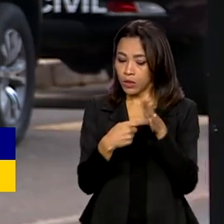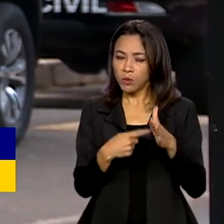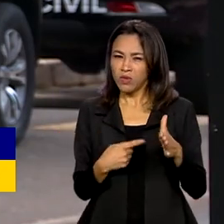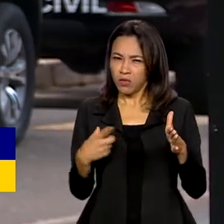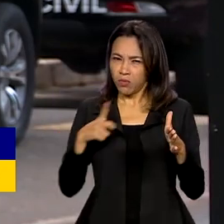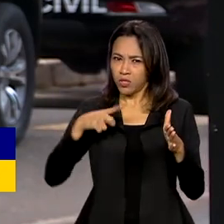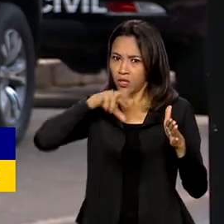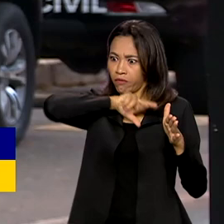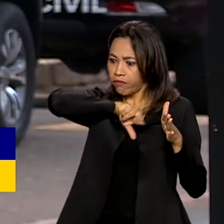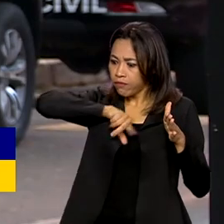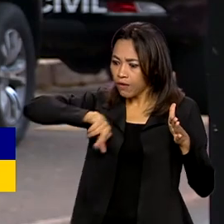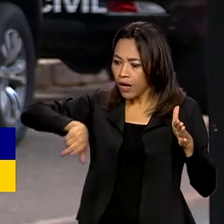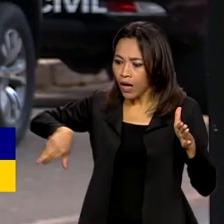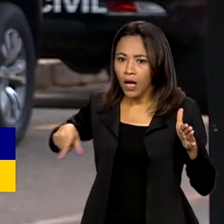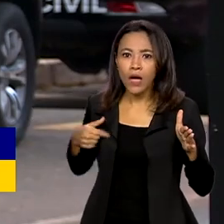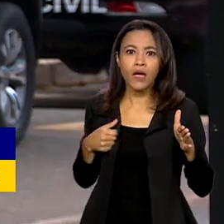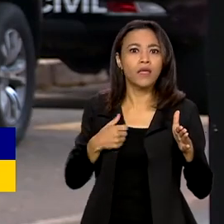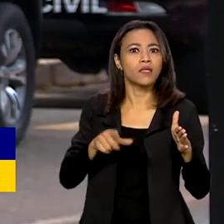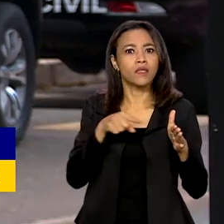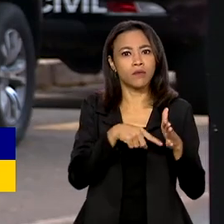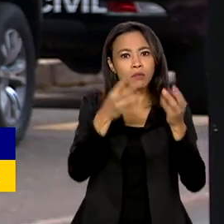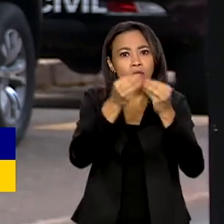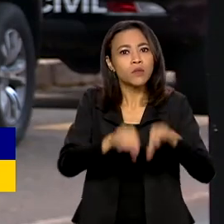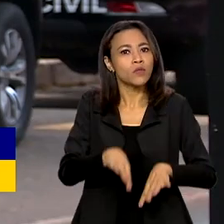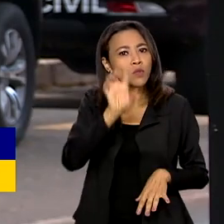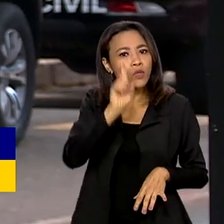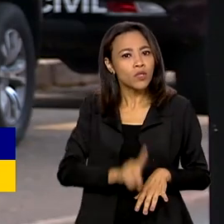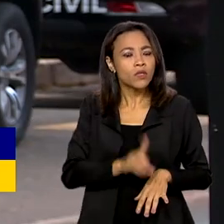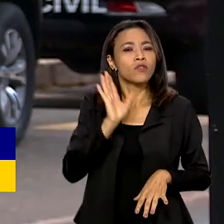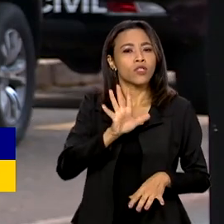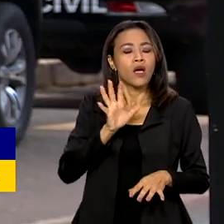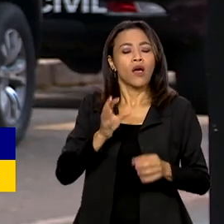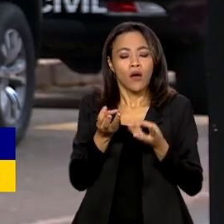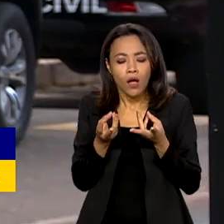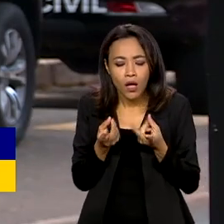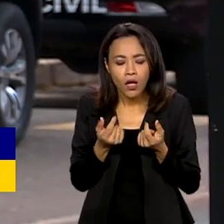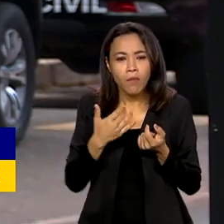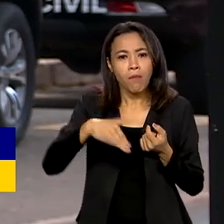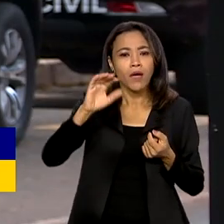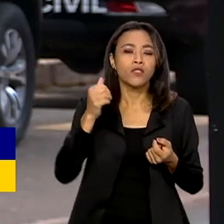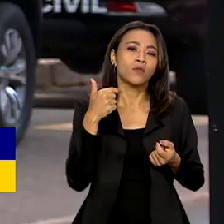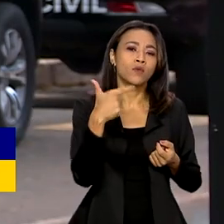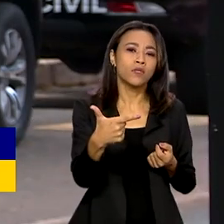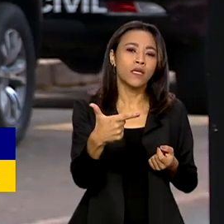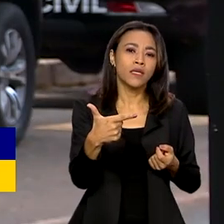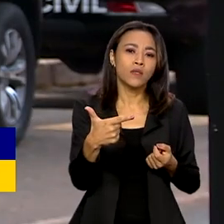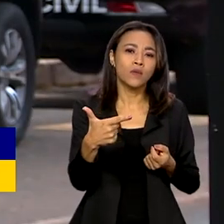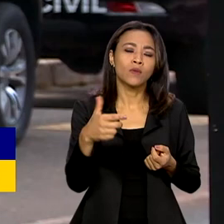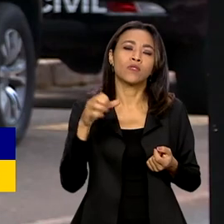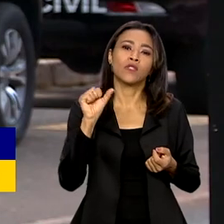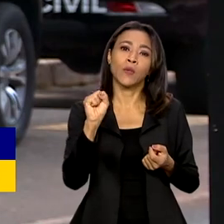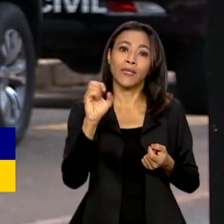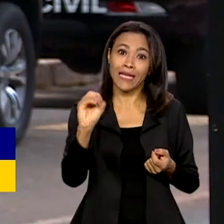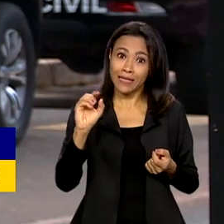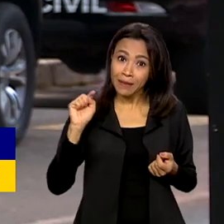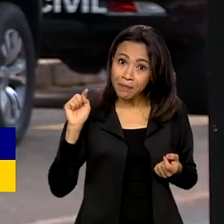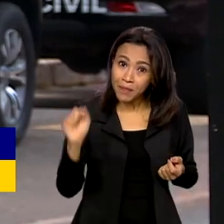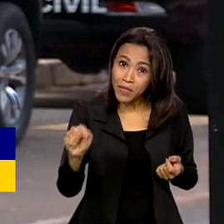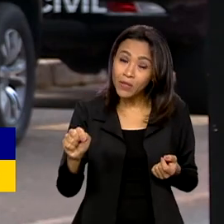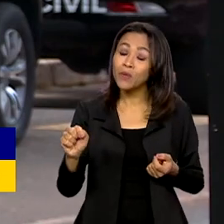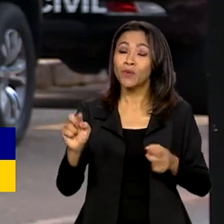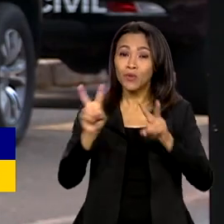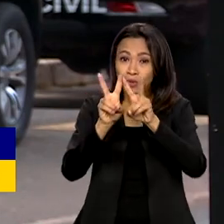mais de um tipo de violação foram contabilizadas mais de 280 mil violações aos direitos